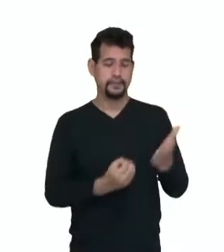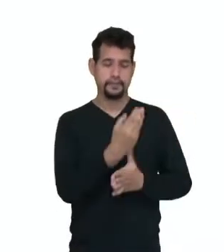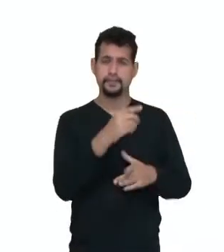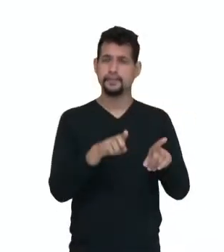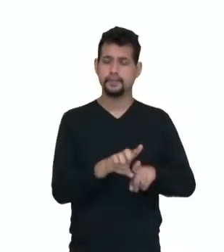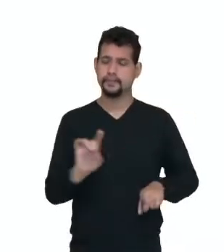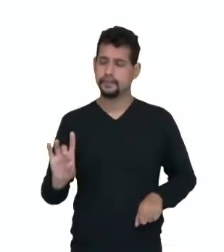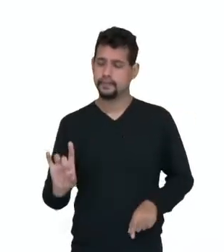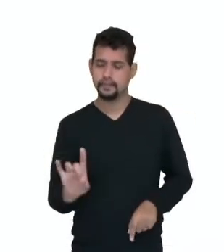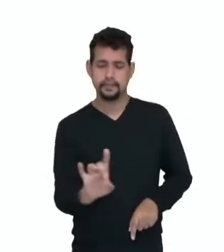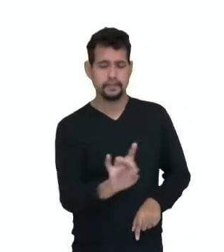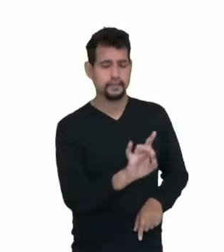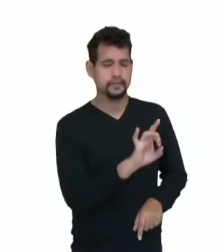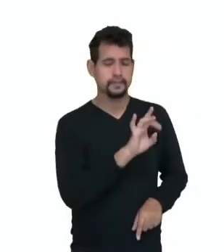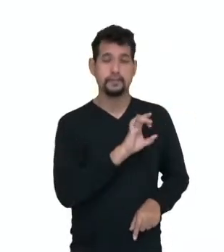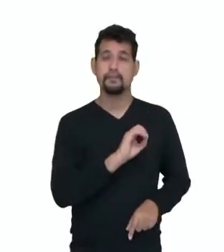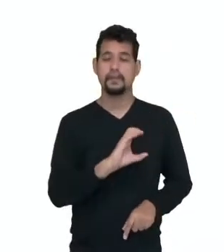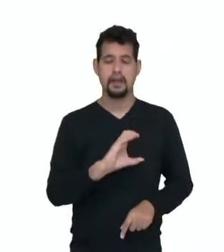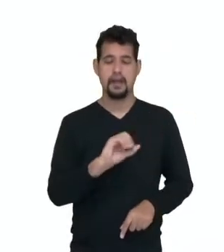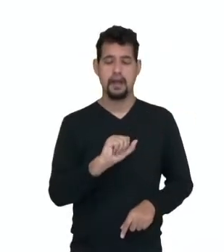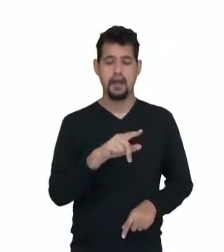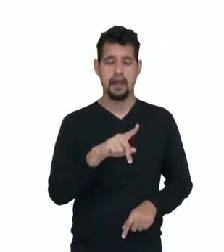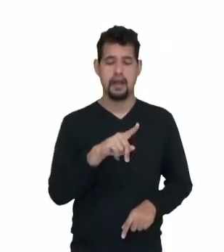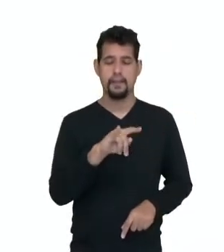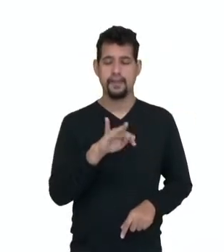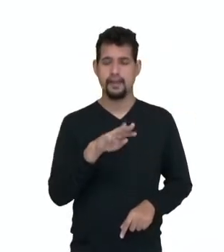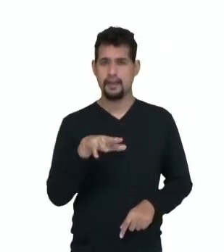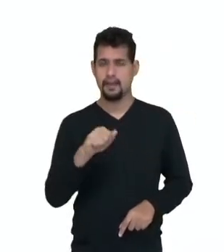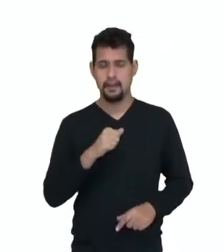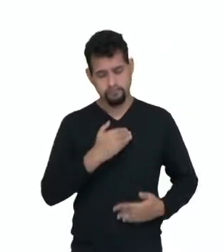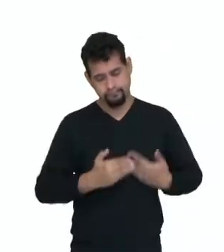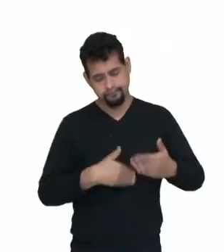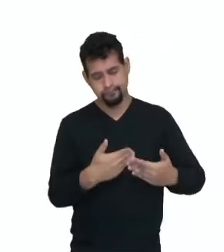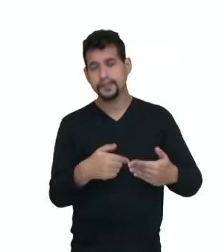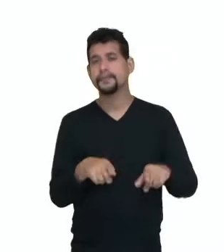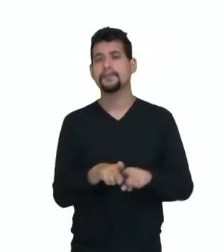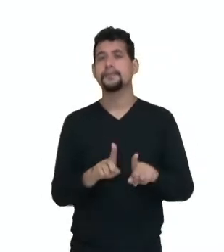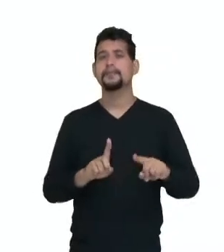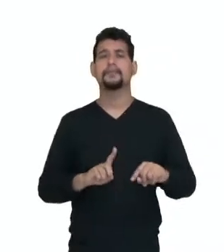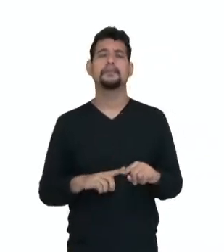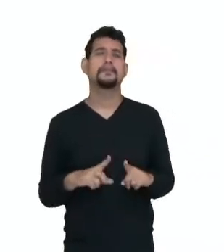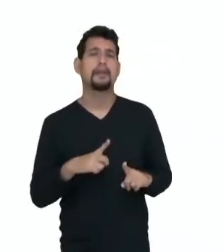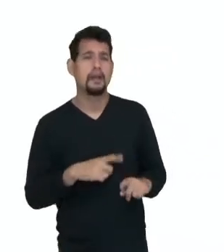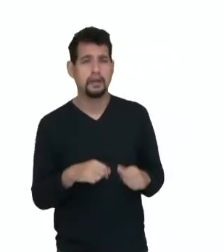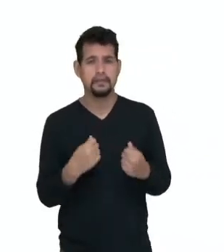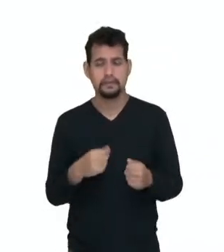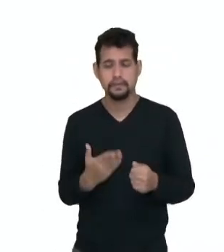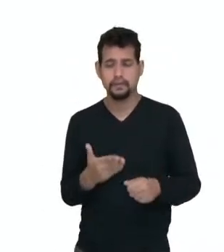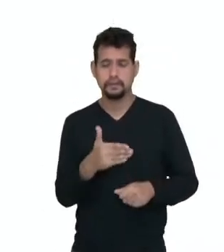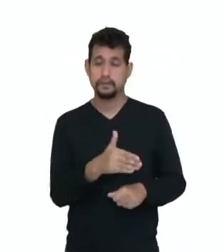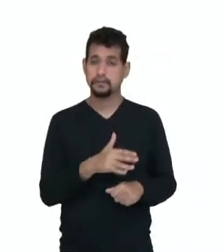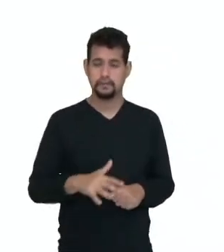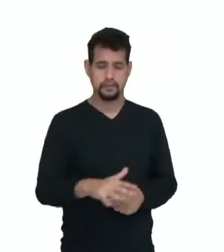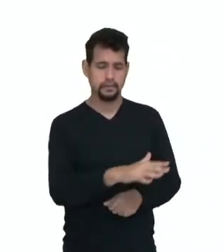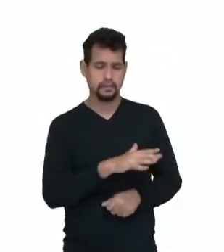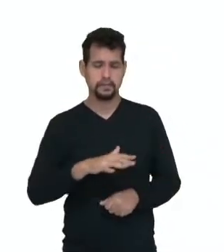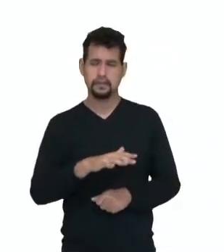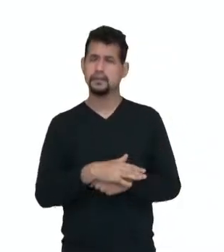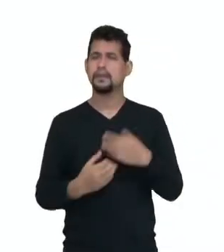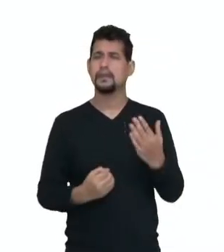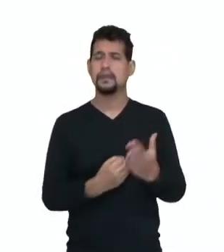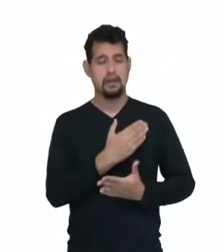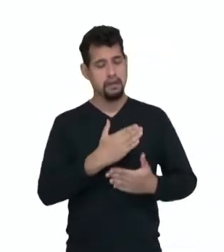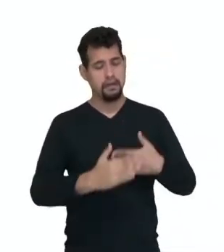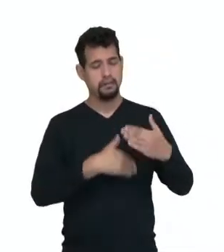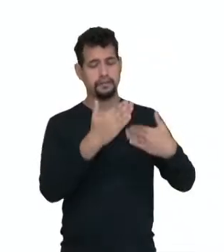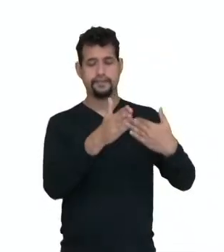parte chamada de capitania hereditária. Então, eles tinham que povoar essa terra, né, e então, produzir também, desenvolver